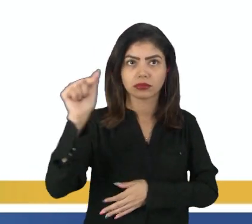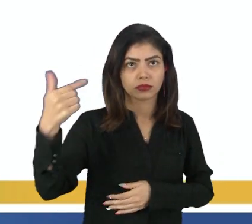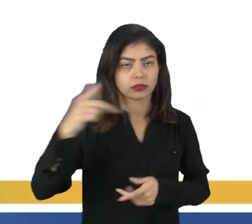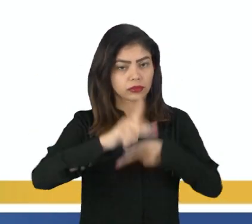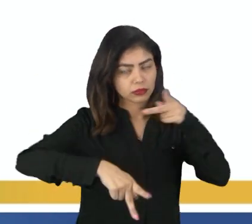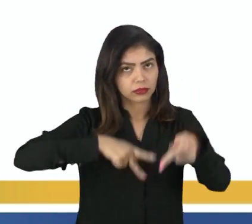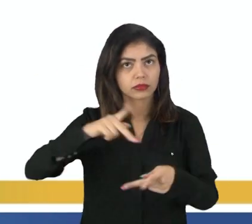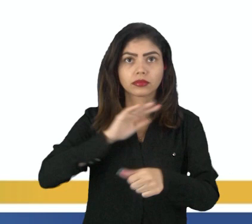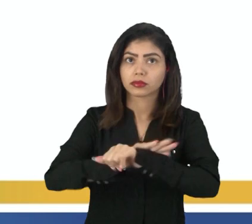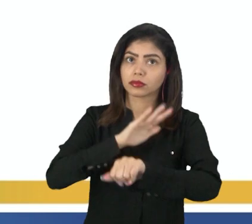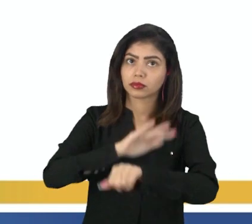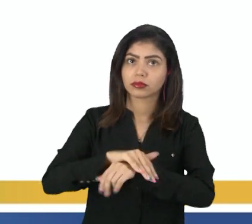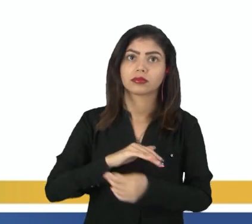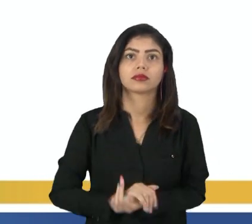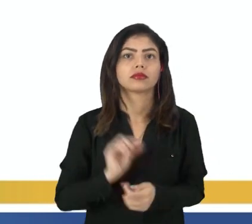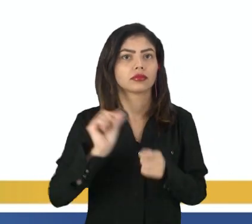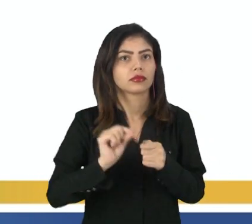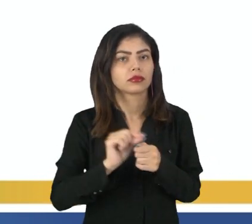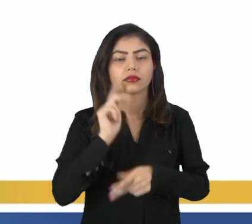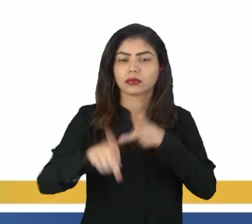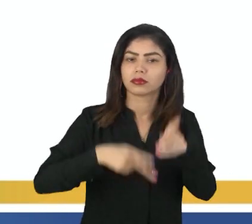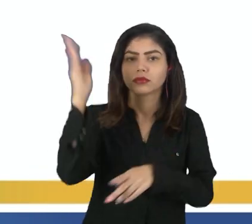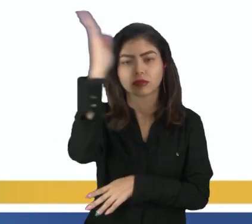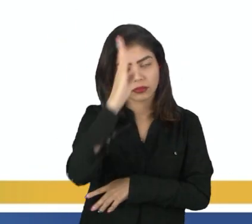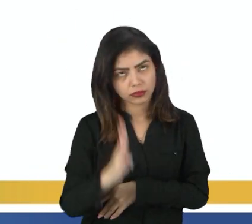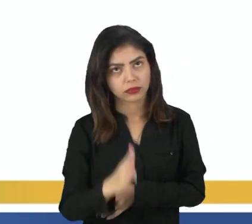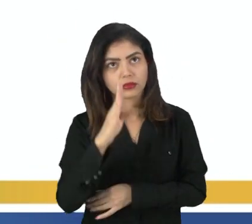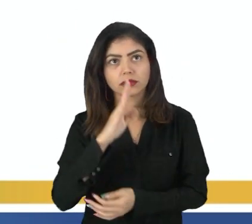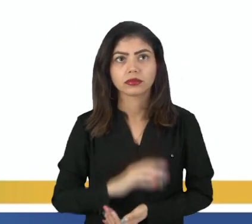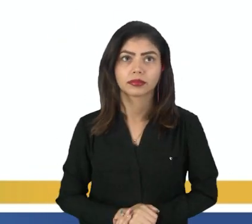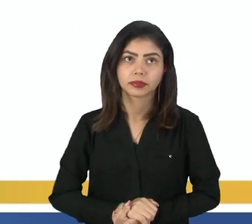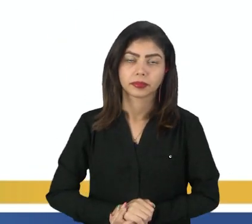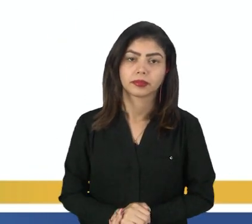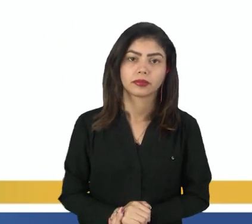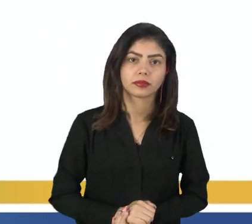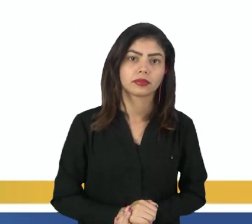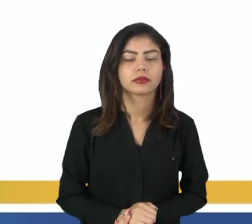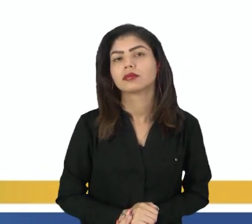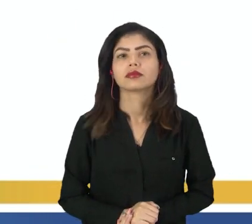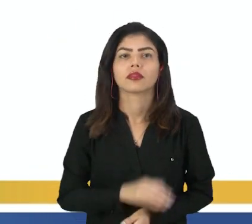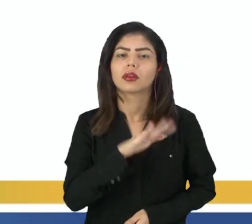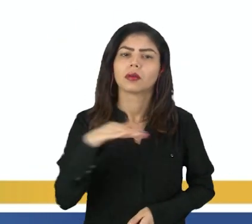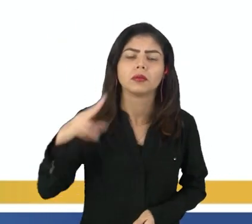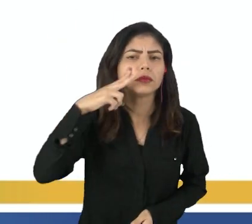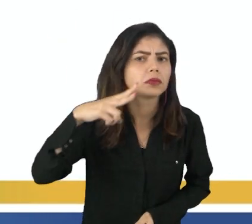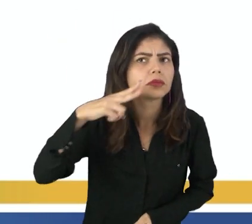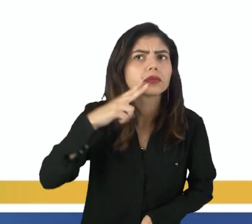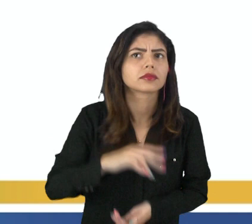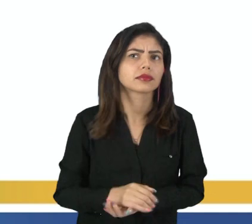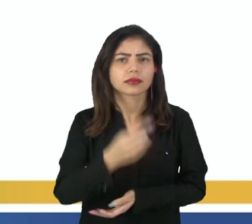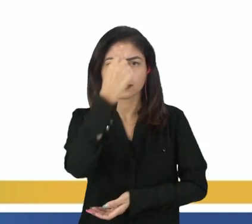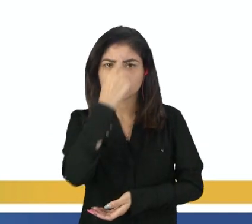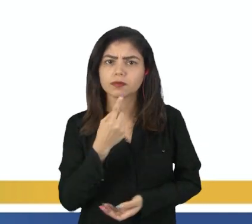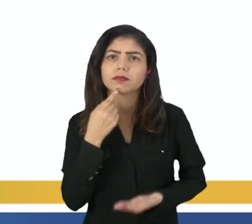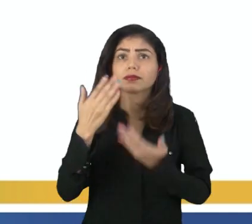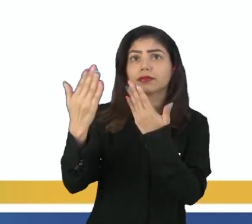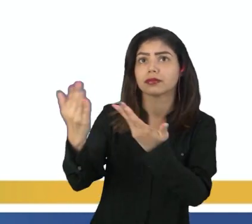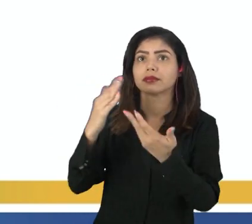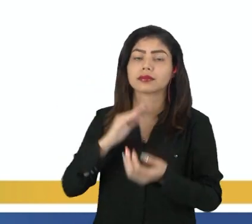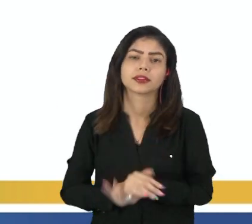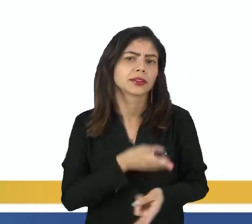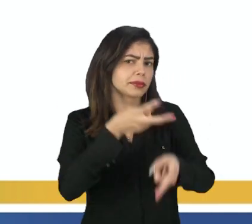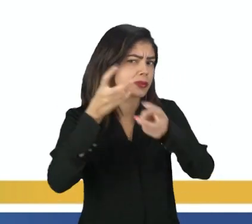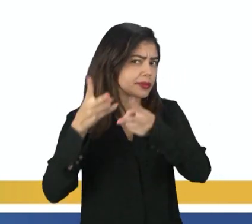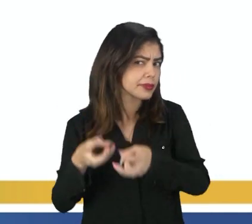outros povos que ajudaram a formar a população brasileira. Quando você olha essa fotografia que está na tela, dá